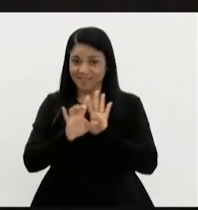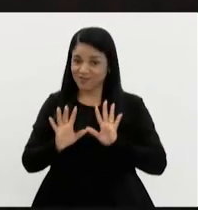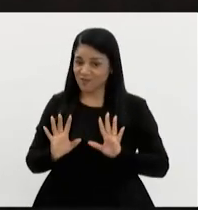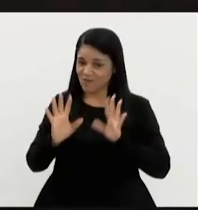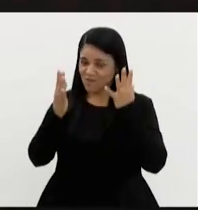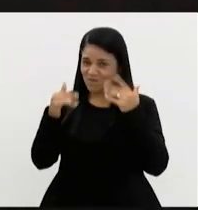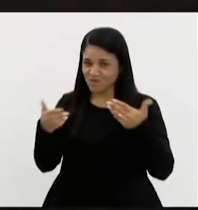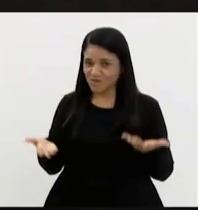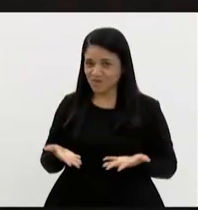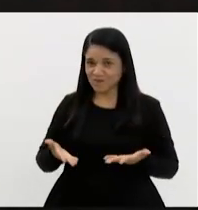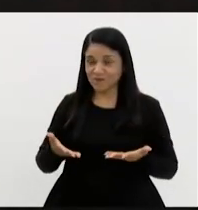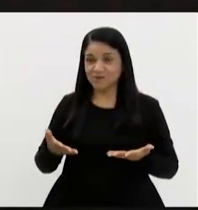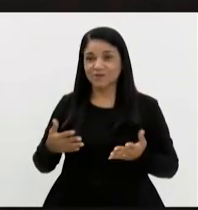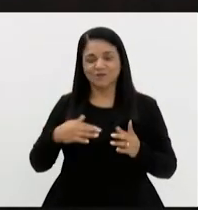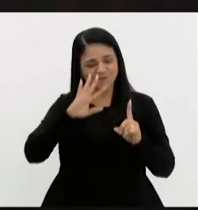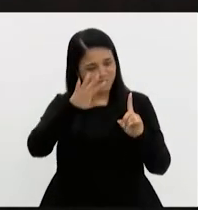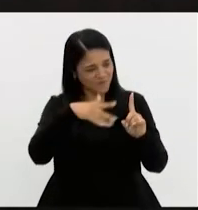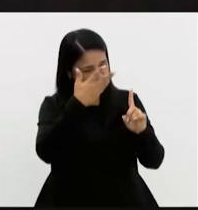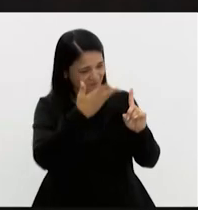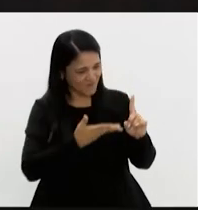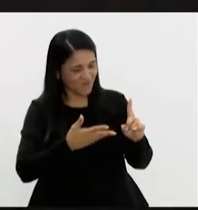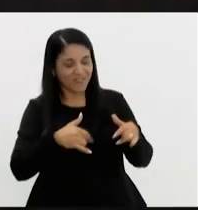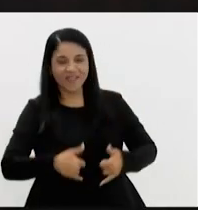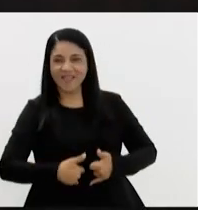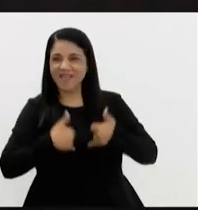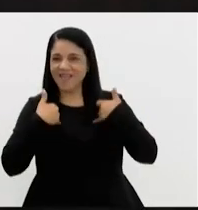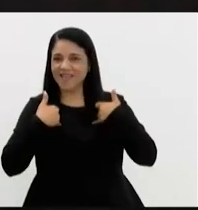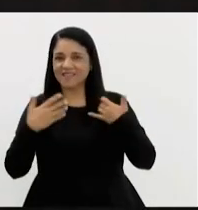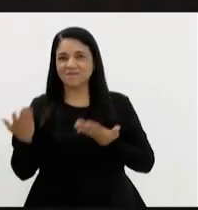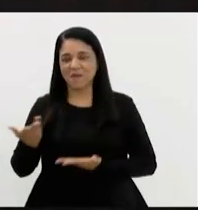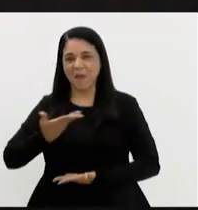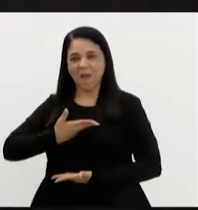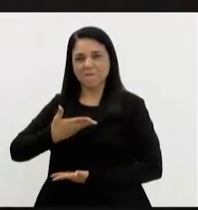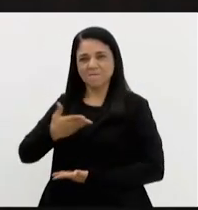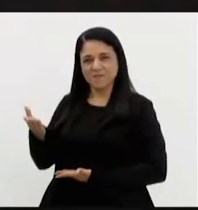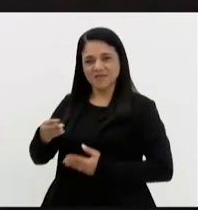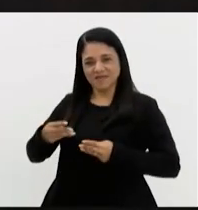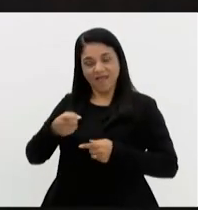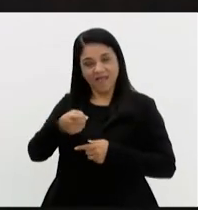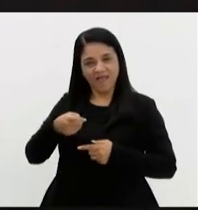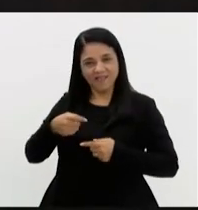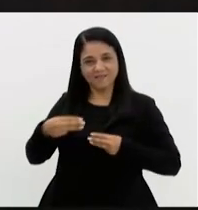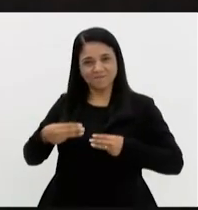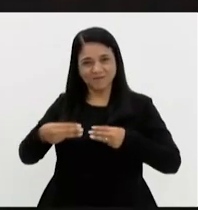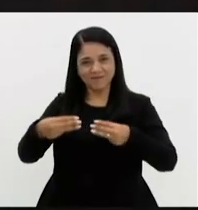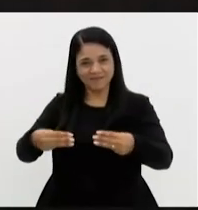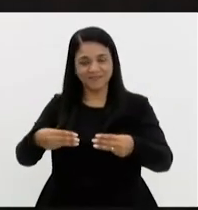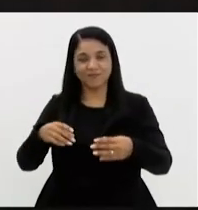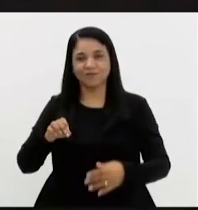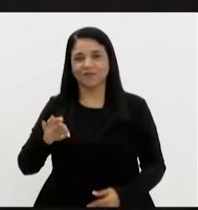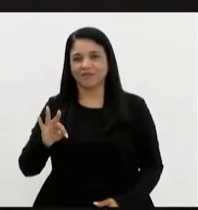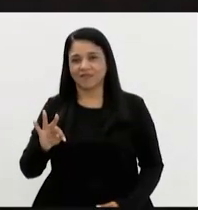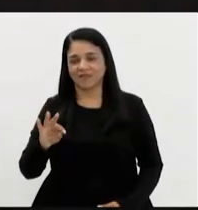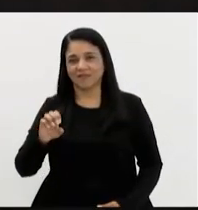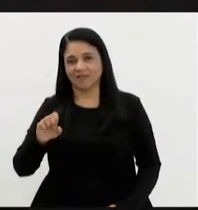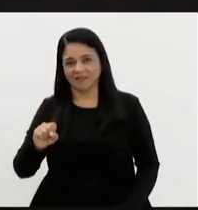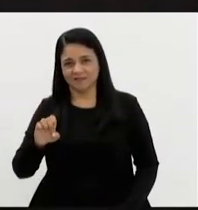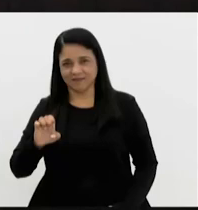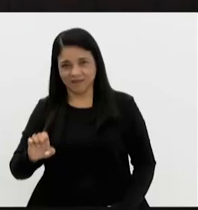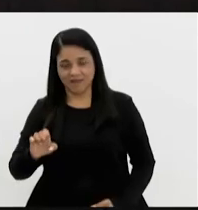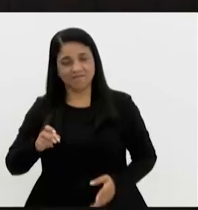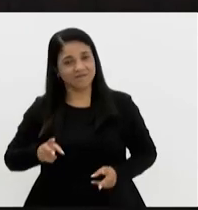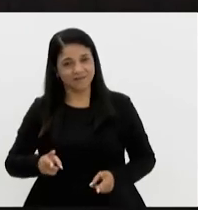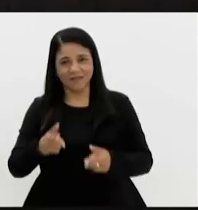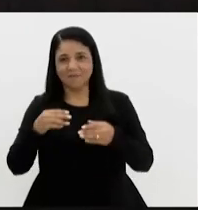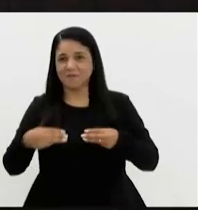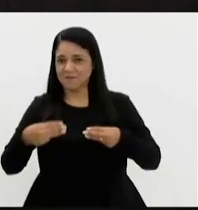engrandecida com a presença da minha querida amiga ex-ministra do TSE Maria Cláudia sempre ministra e que